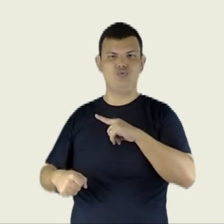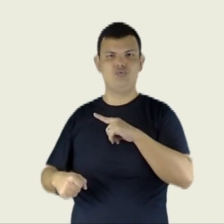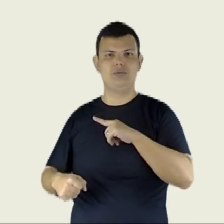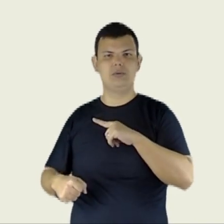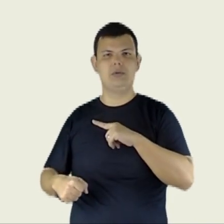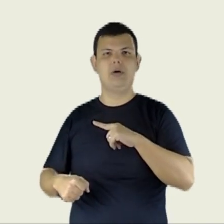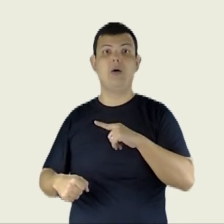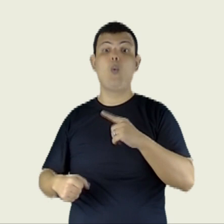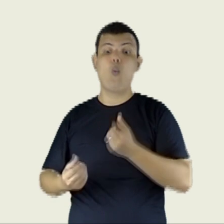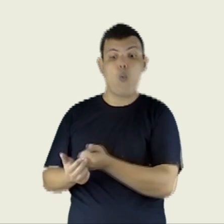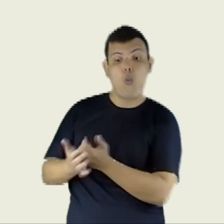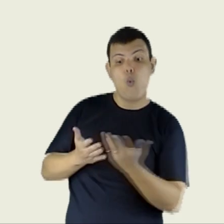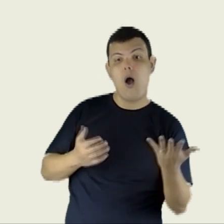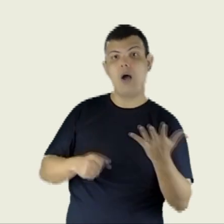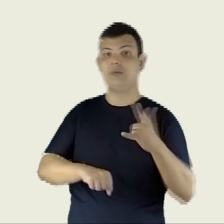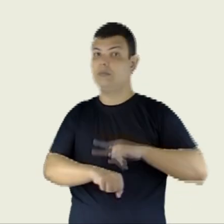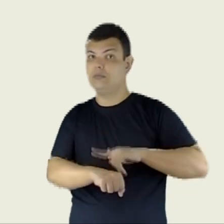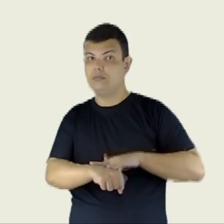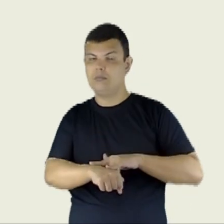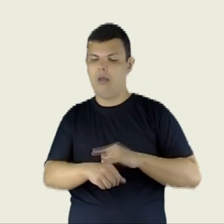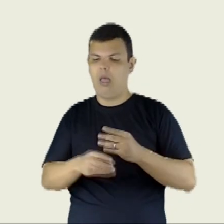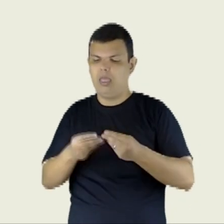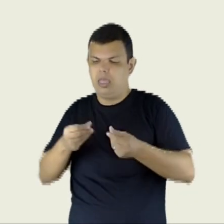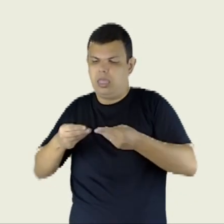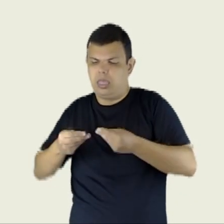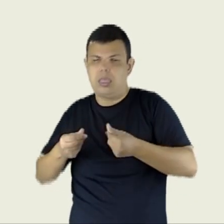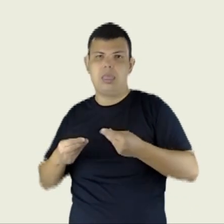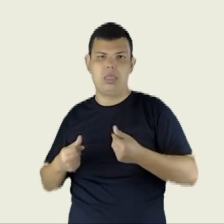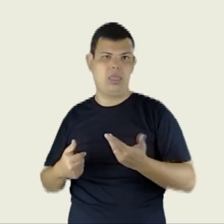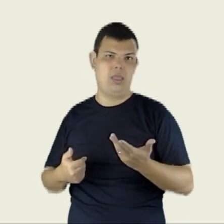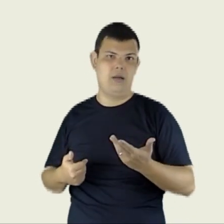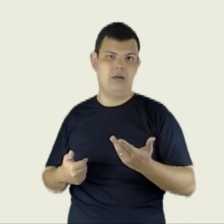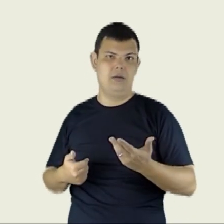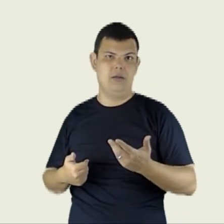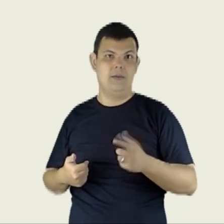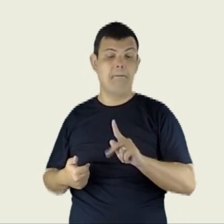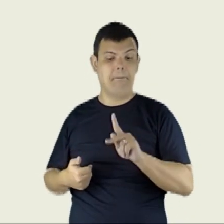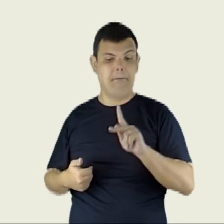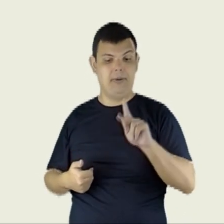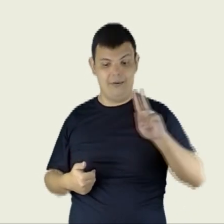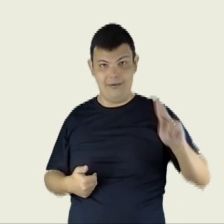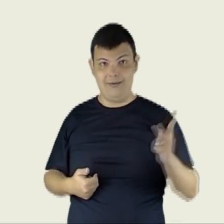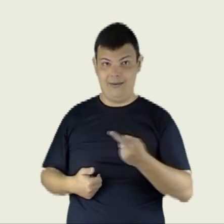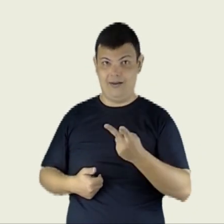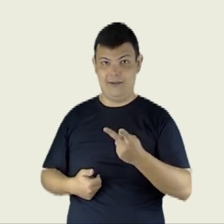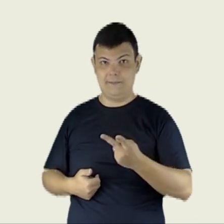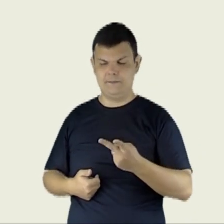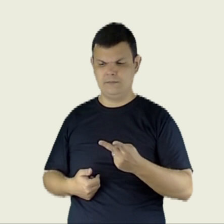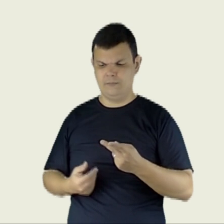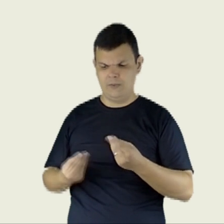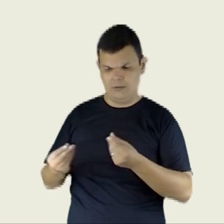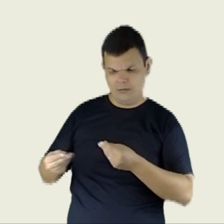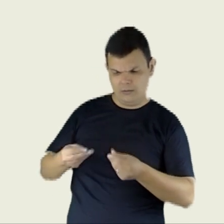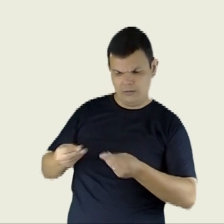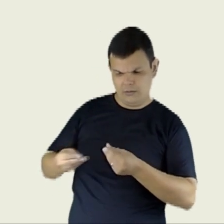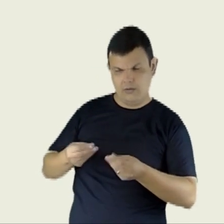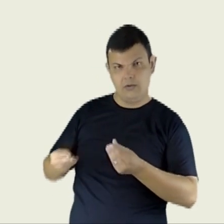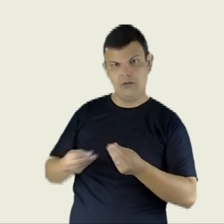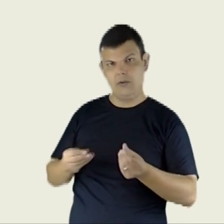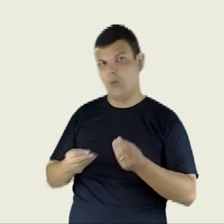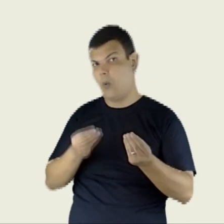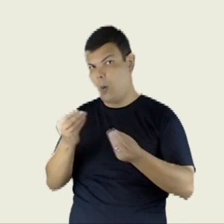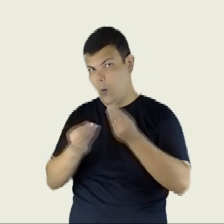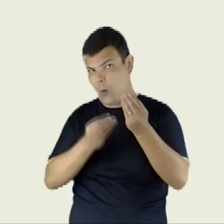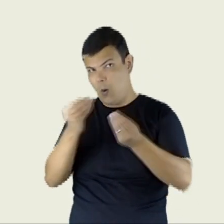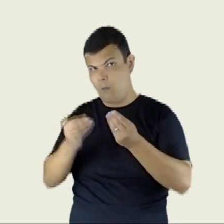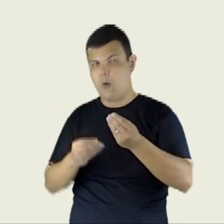quantidade de urina, quanto à densidade, contra o seu pH, aspecto físico, que aí a gente vai